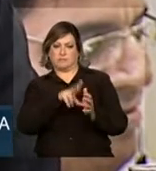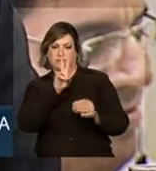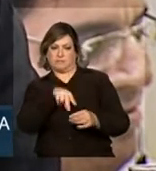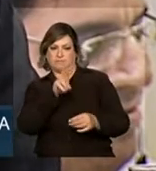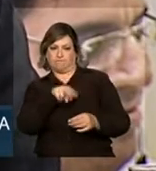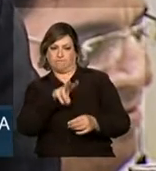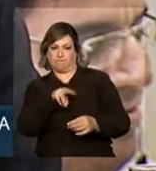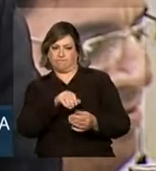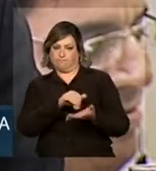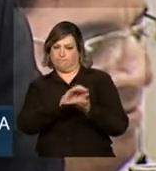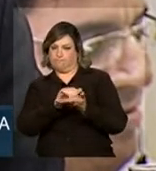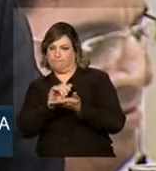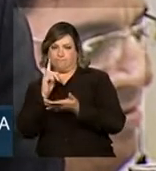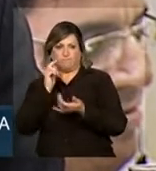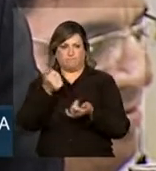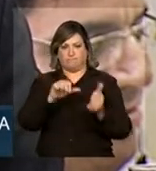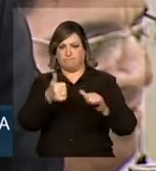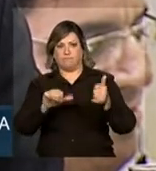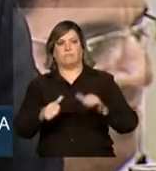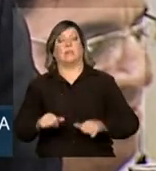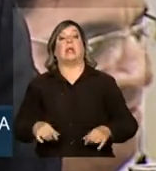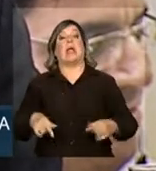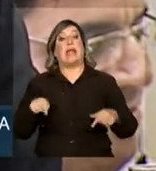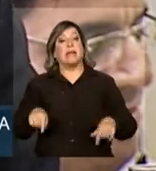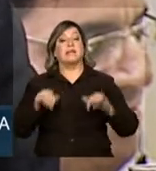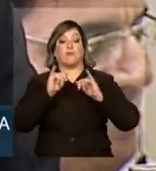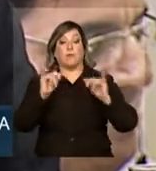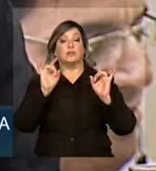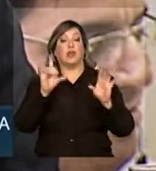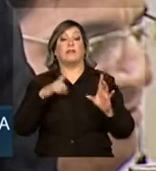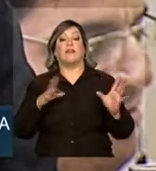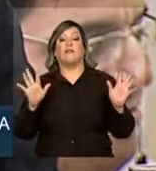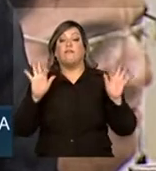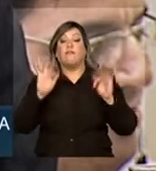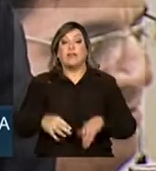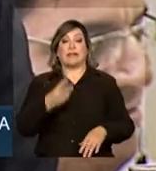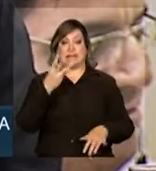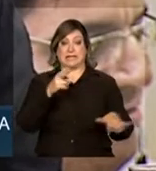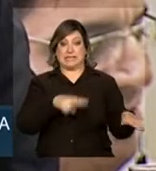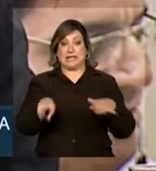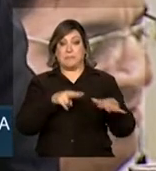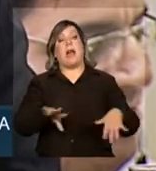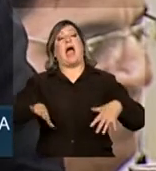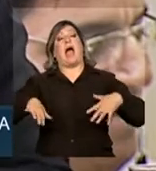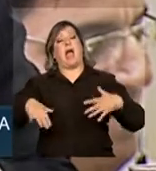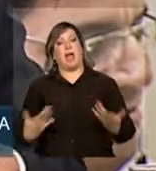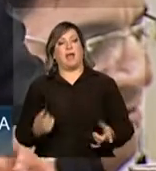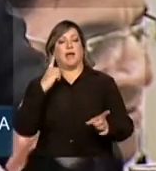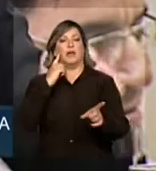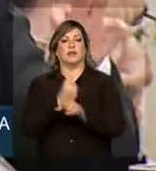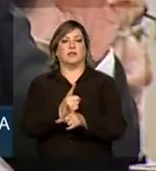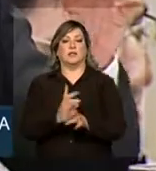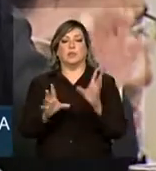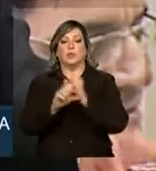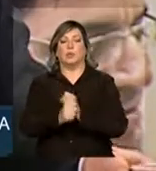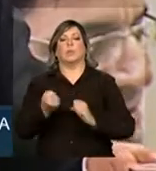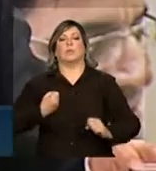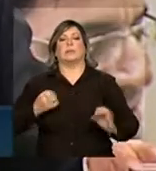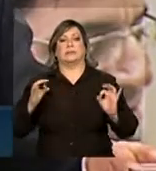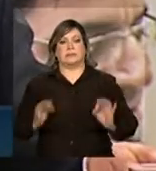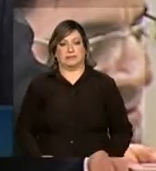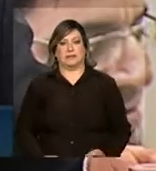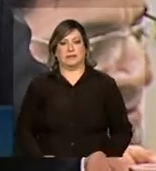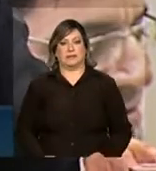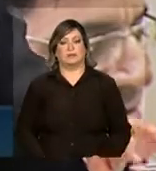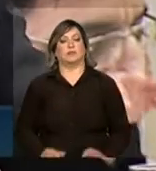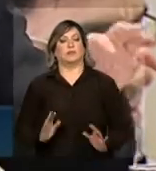universidades públicas então e esse dado nós teremos no final das três semanas de avaliação né E eles fazem uma linha de base já